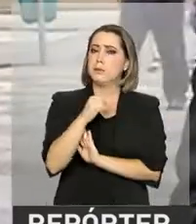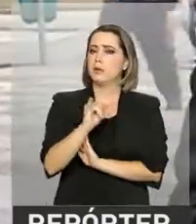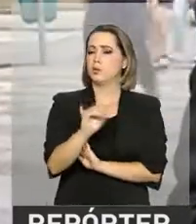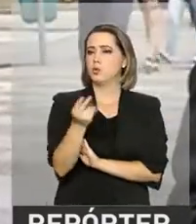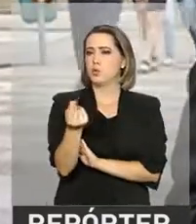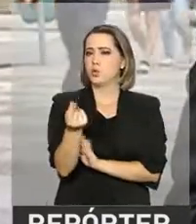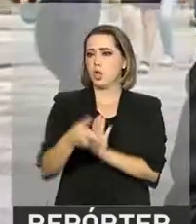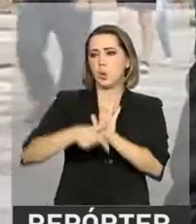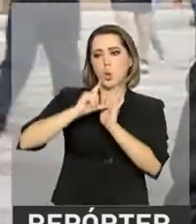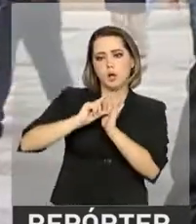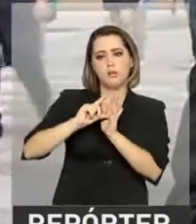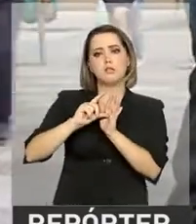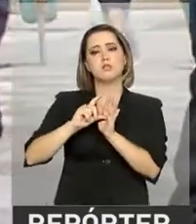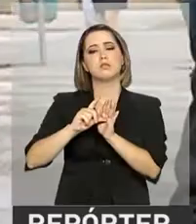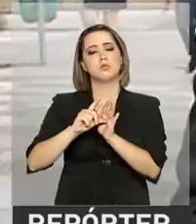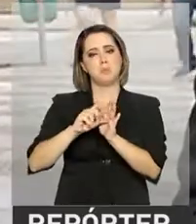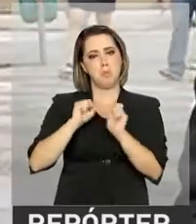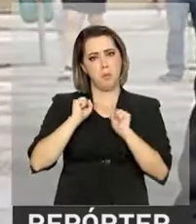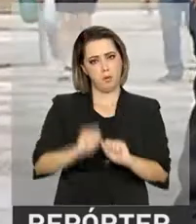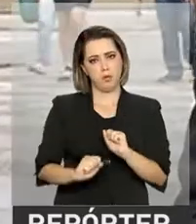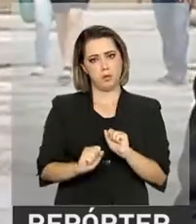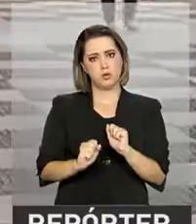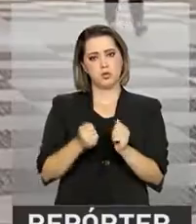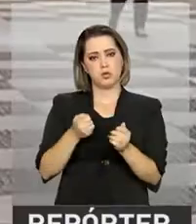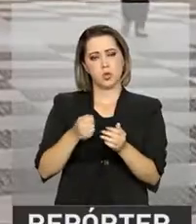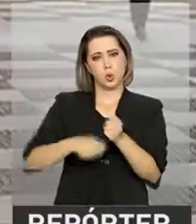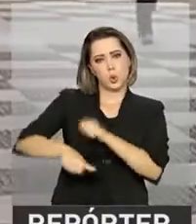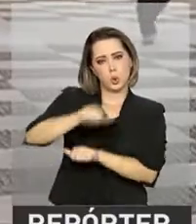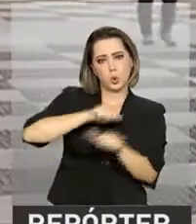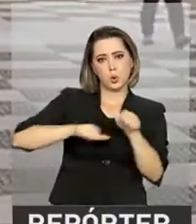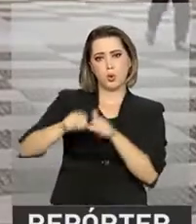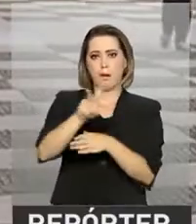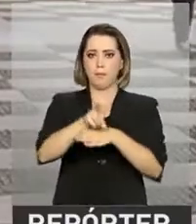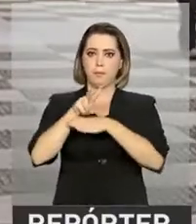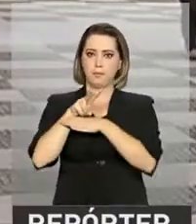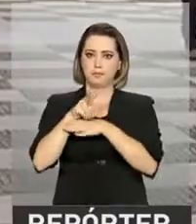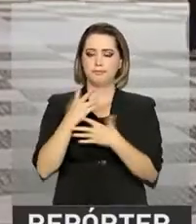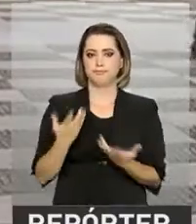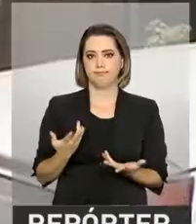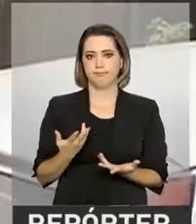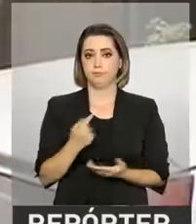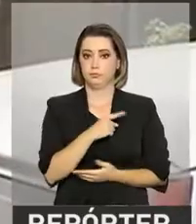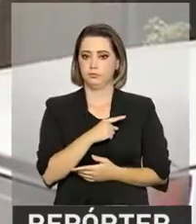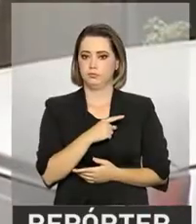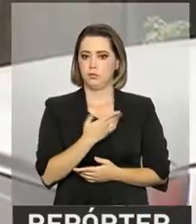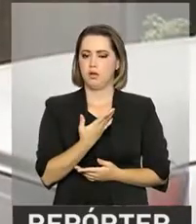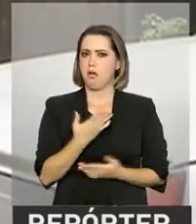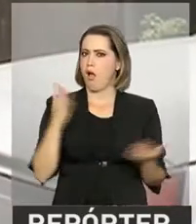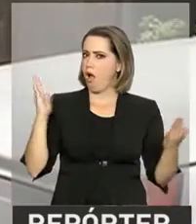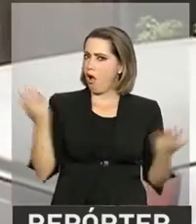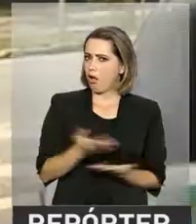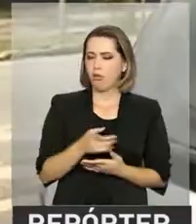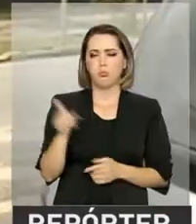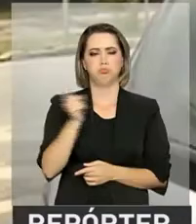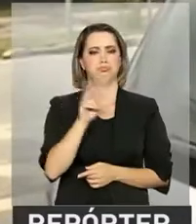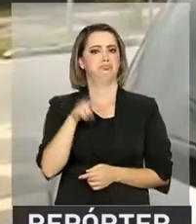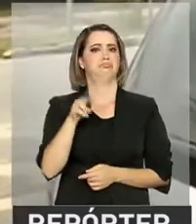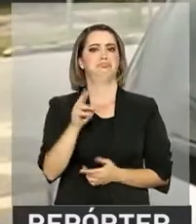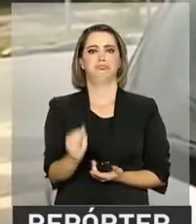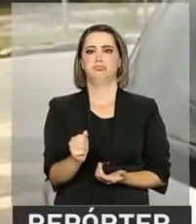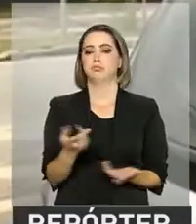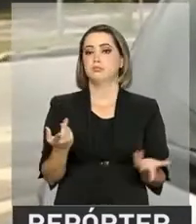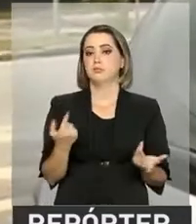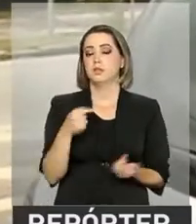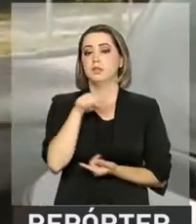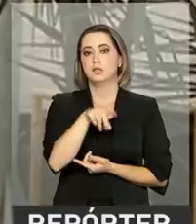dinheiro na mão mais rapidamente, vale a pena fazer essa opção? Muita gente nem pensa nisso. Até o momento eu nunca fiz. Vou esperar